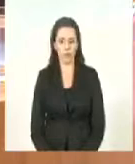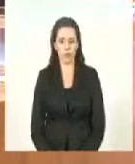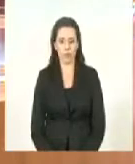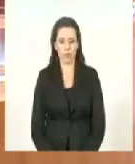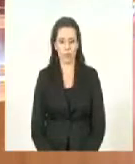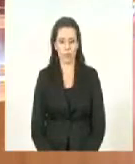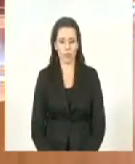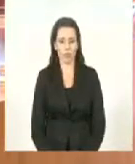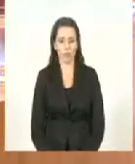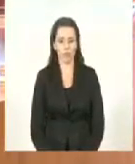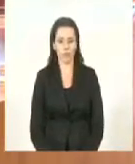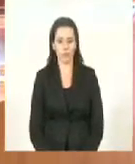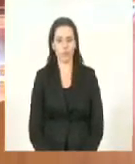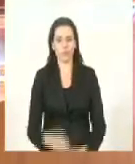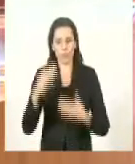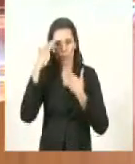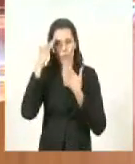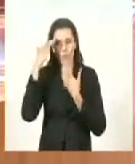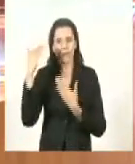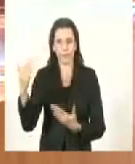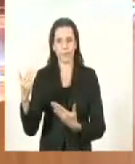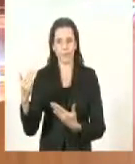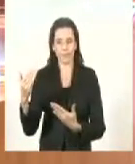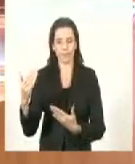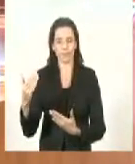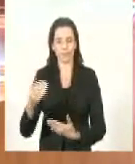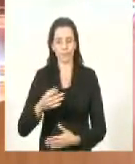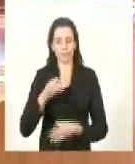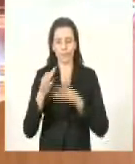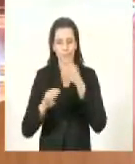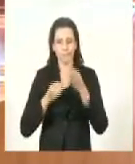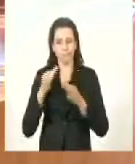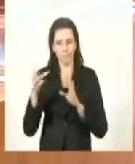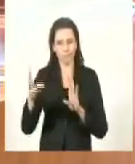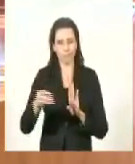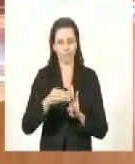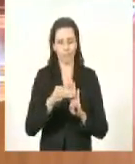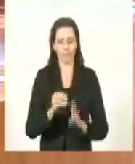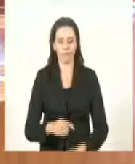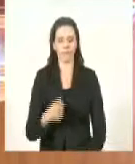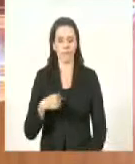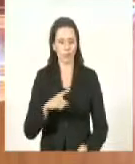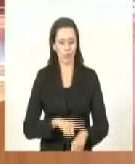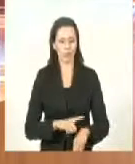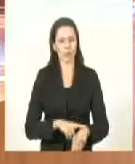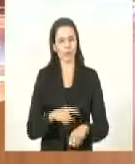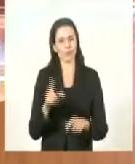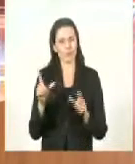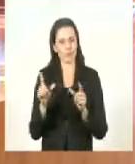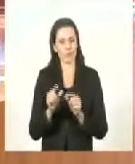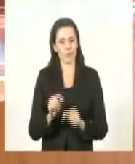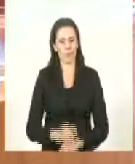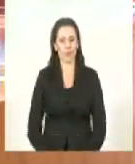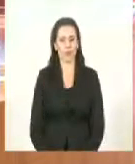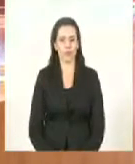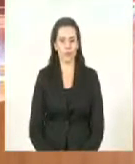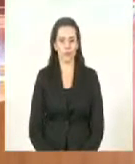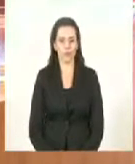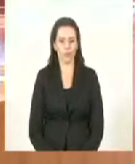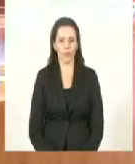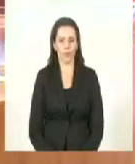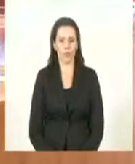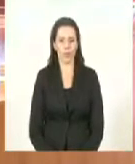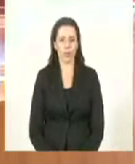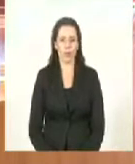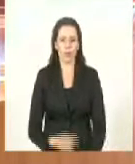Lhe agradeço a parte, deputado. E veja bem, como o tempo é muito curto, e a deputada Andréa falou, e eu